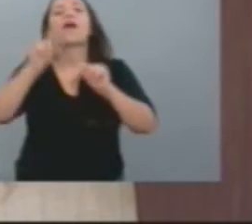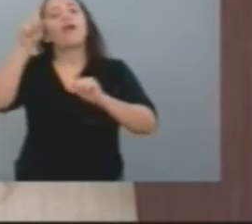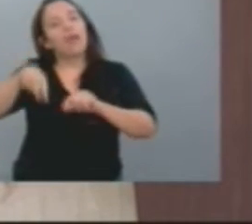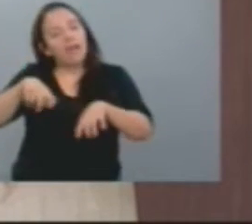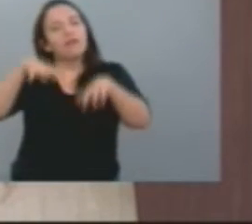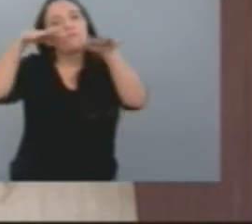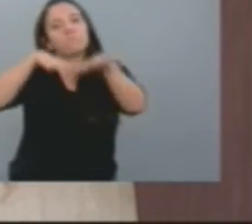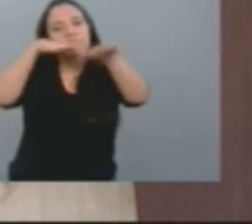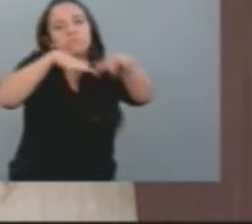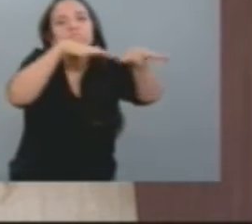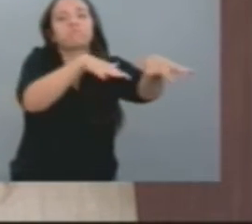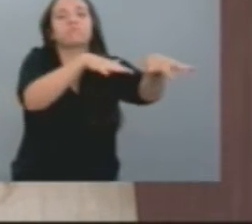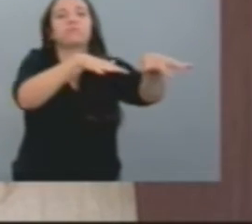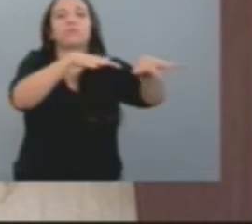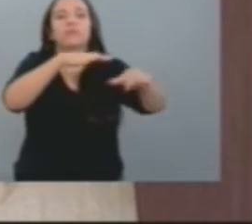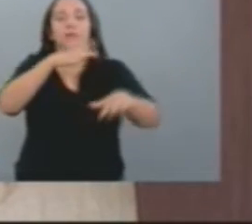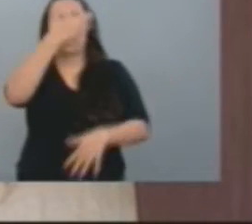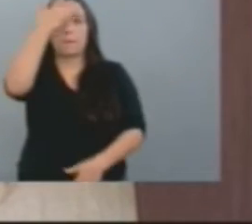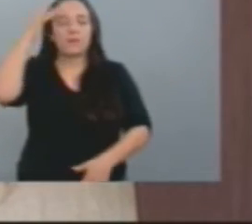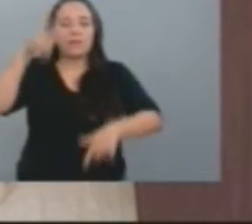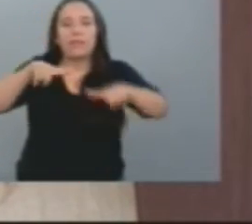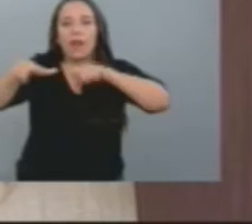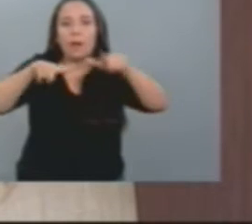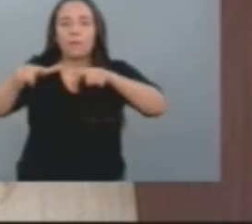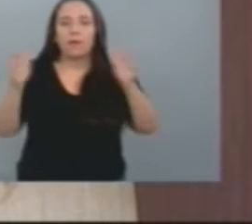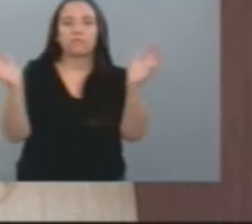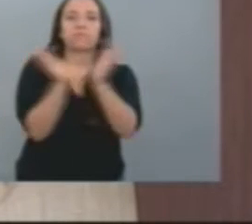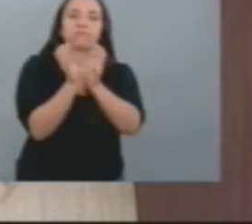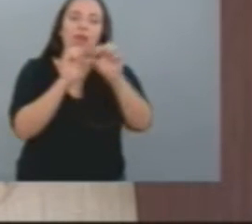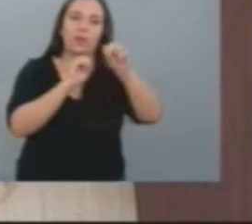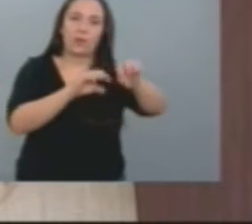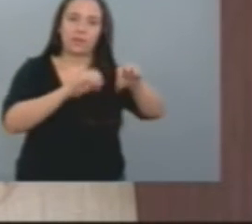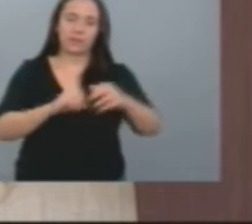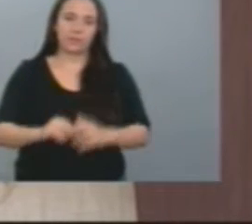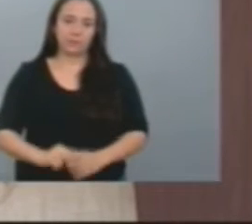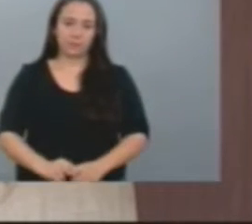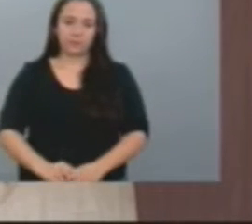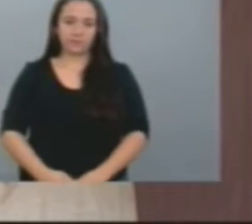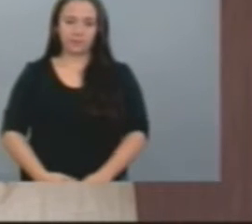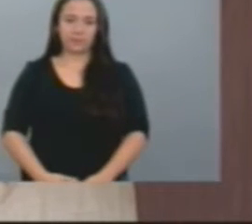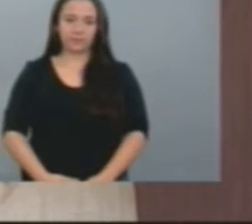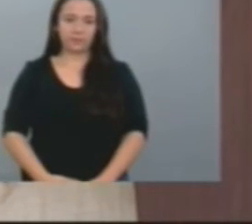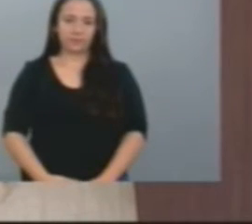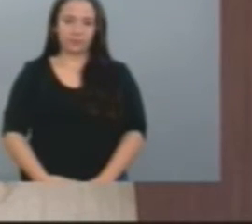lutas dos trabalhadores e das trabalhadoras da educação.